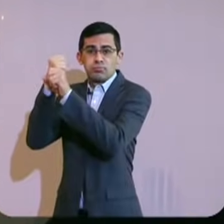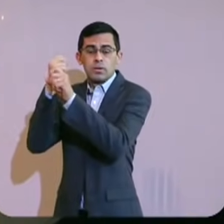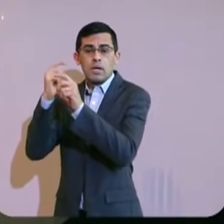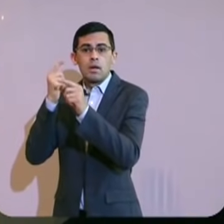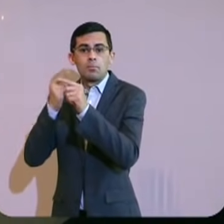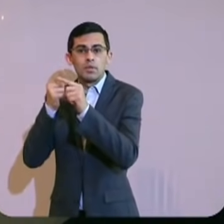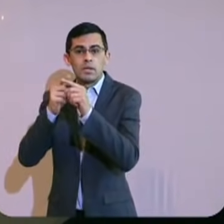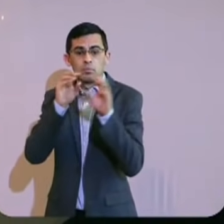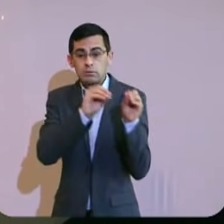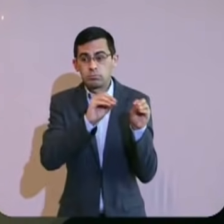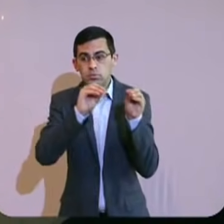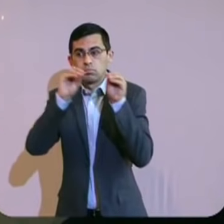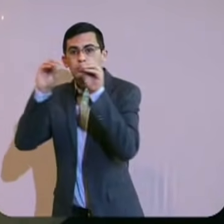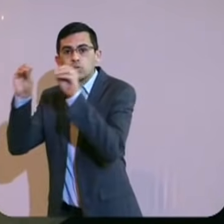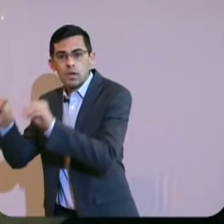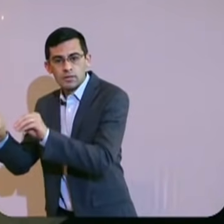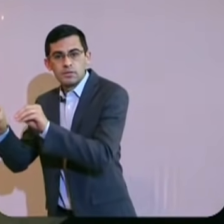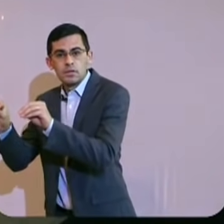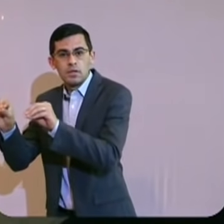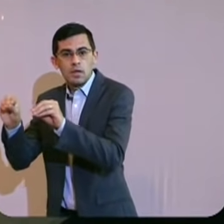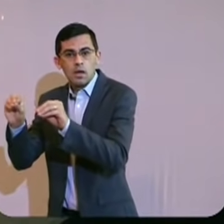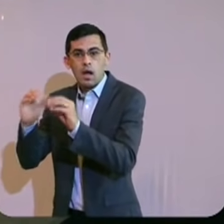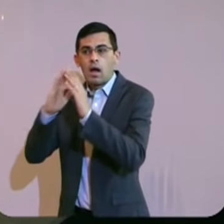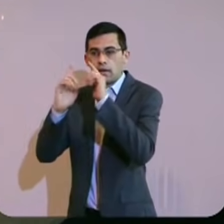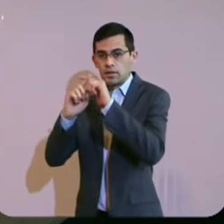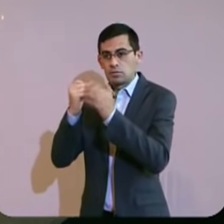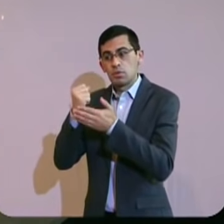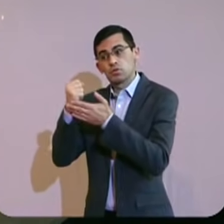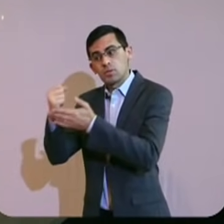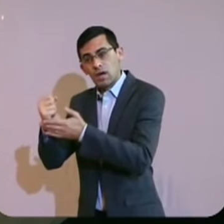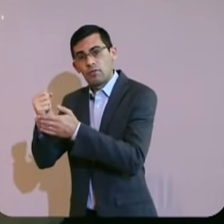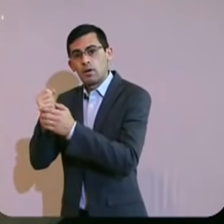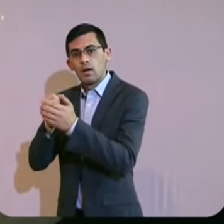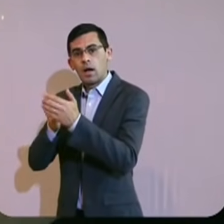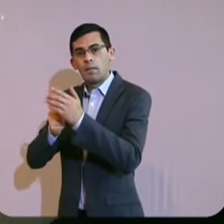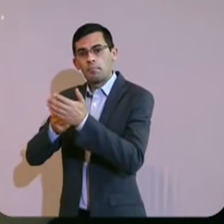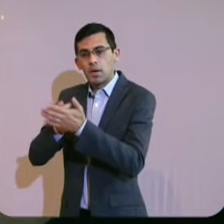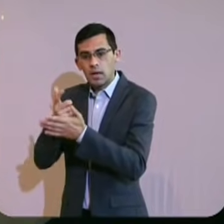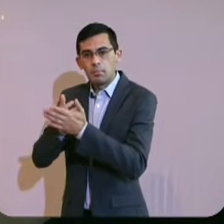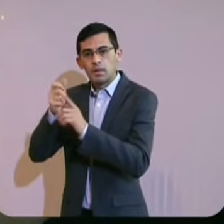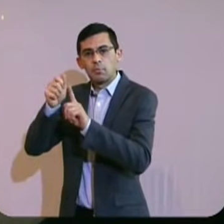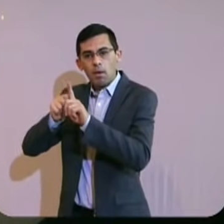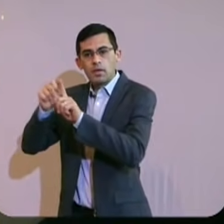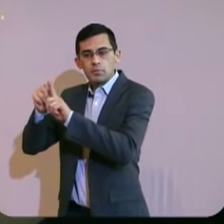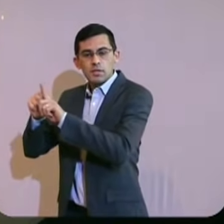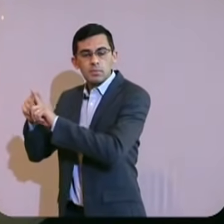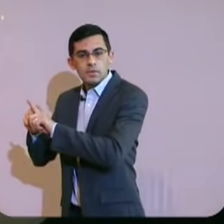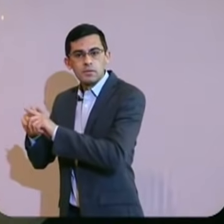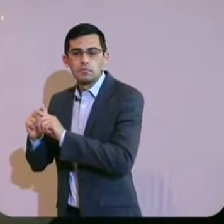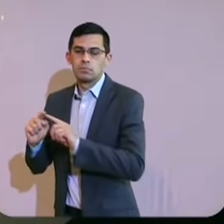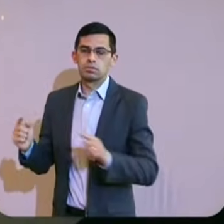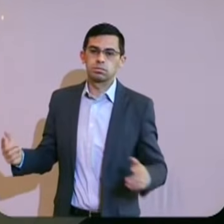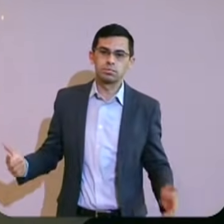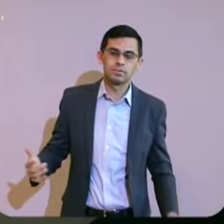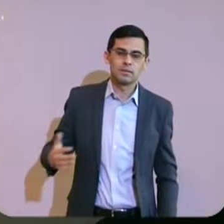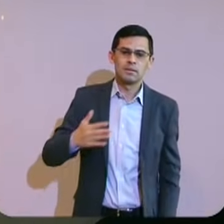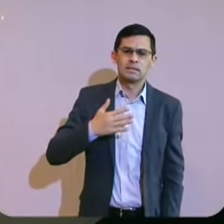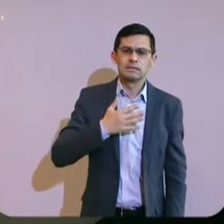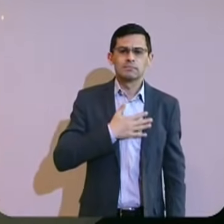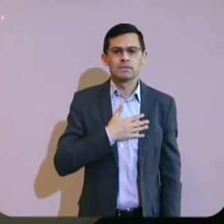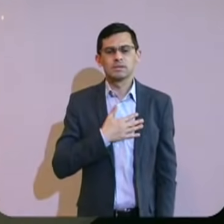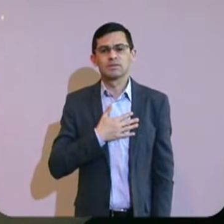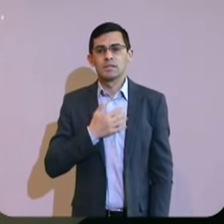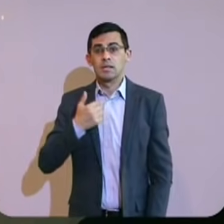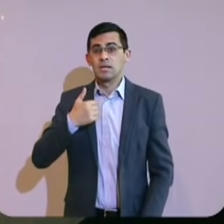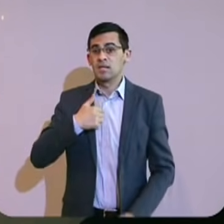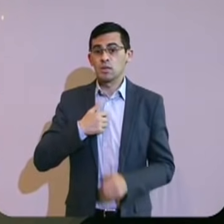no momento que eu mudasse, a igreja me ajudava a pagar as prestações. Meus irmãos,